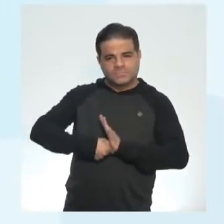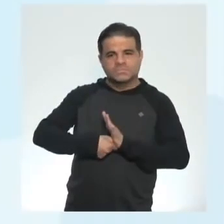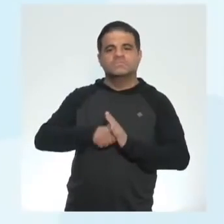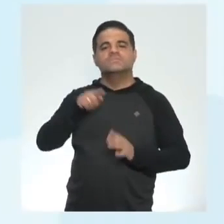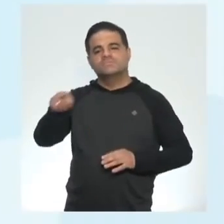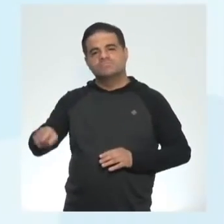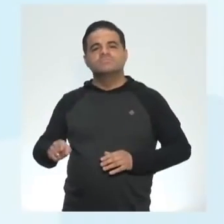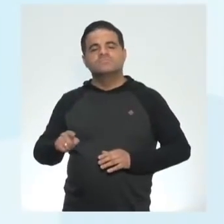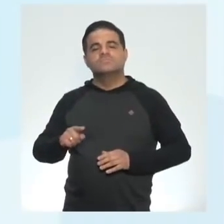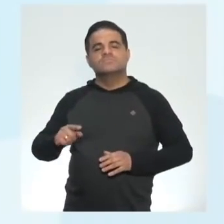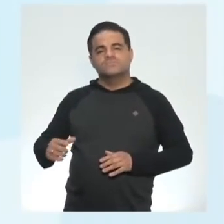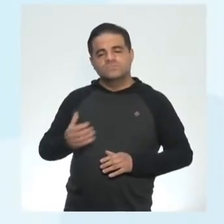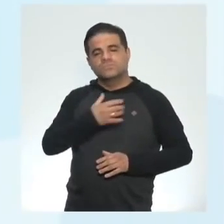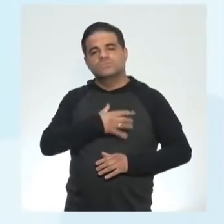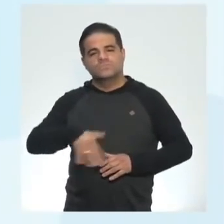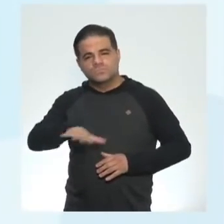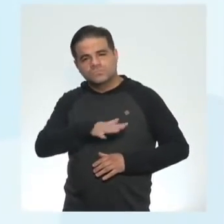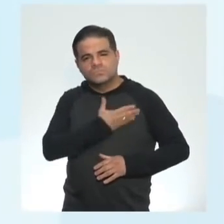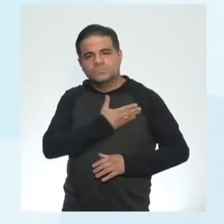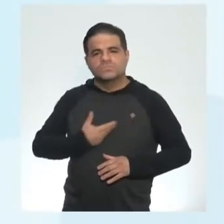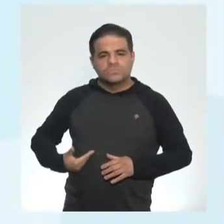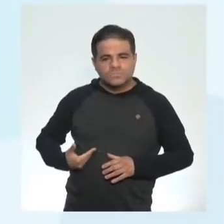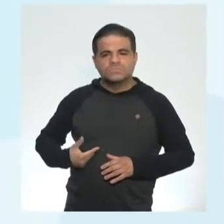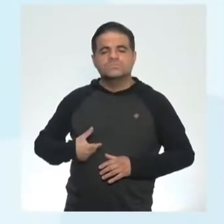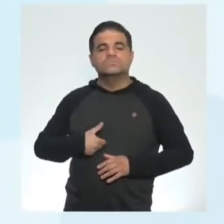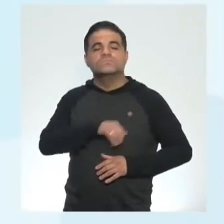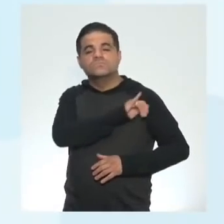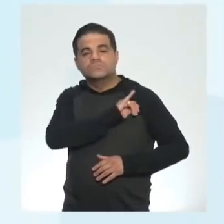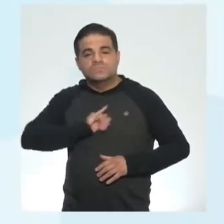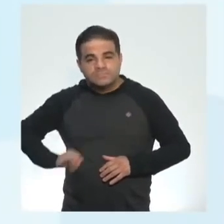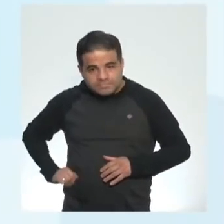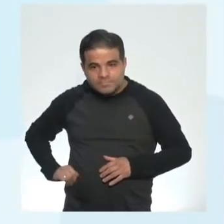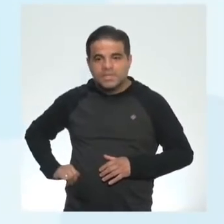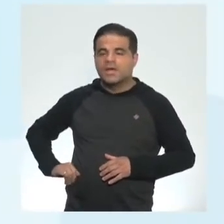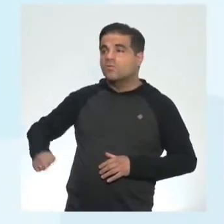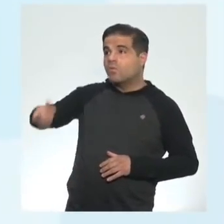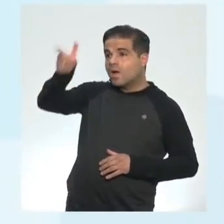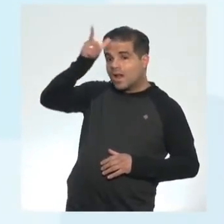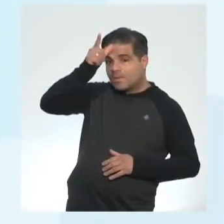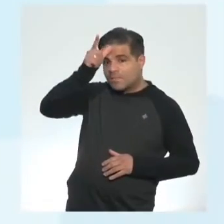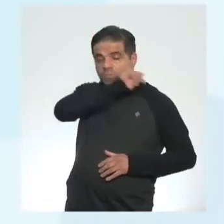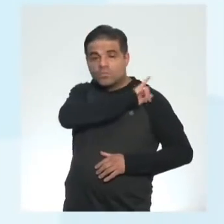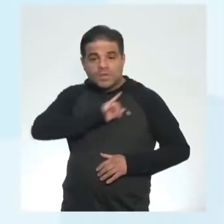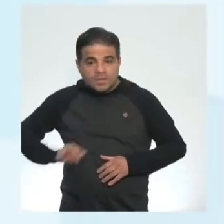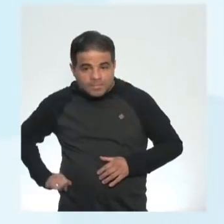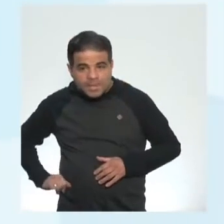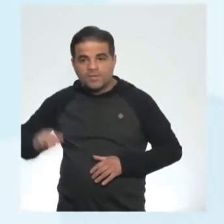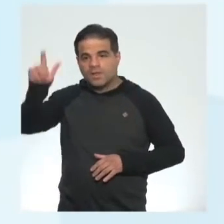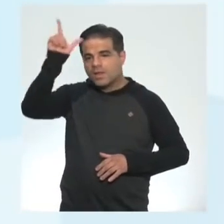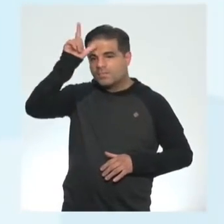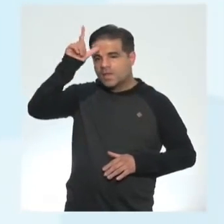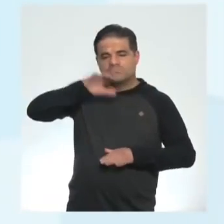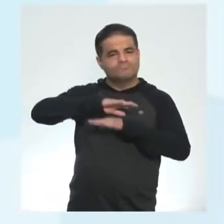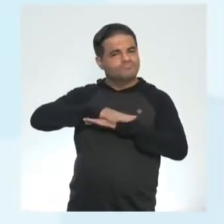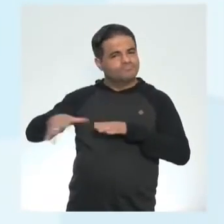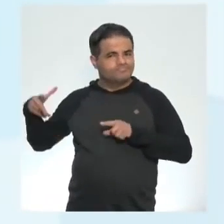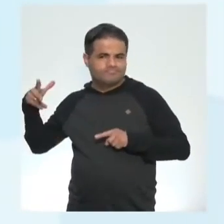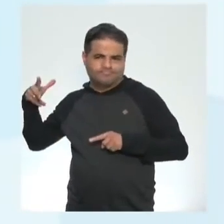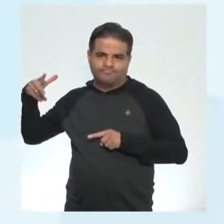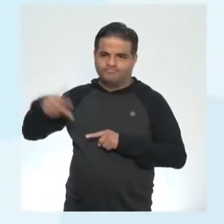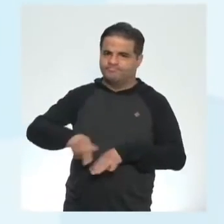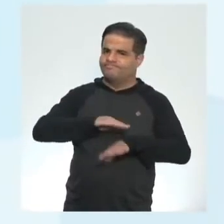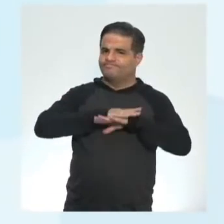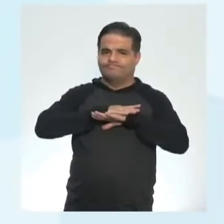aí os impérios, o Império Alemão, para que eles não concluíssem o trajeto inteiro